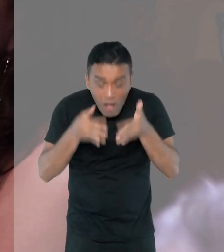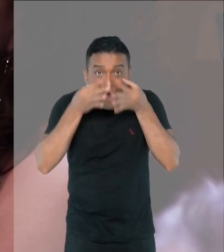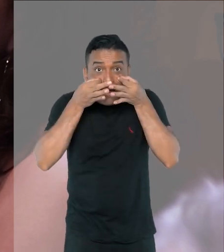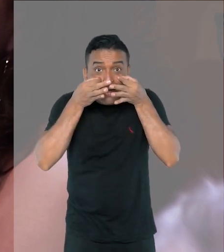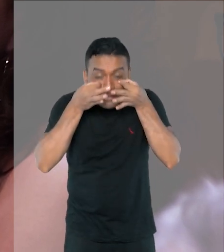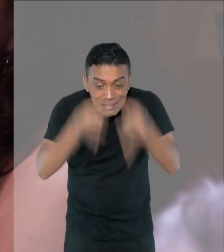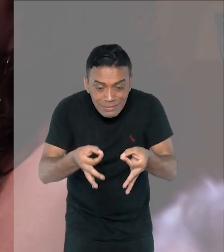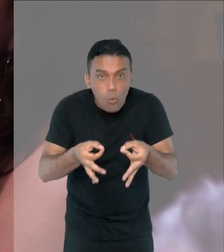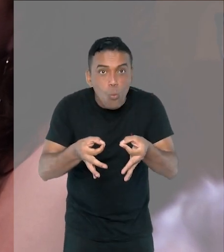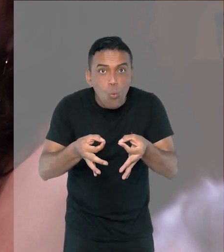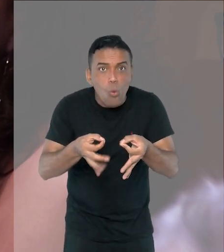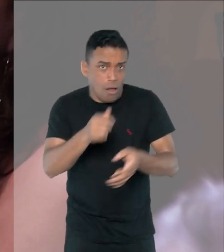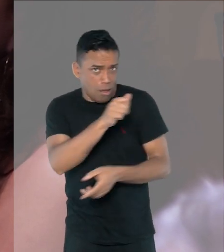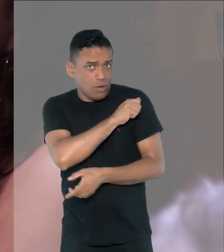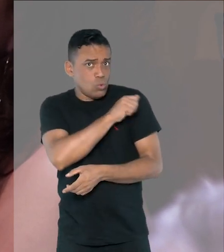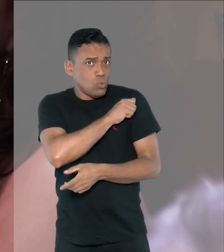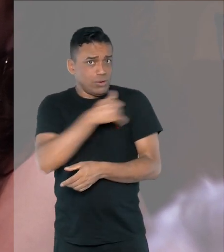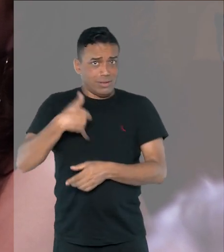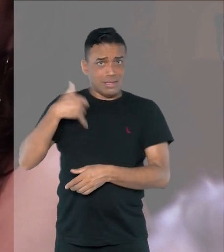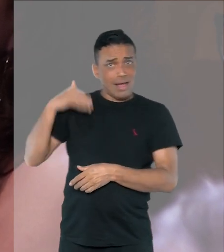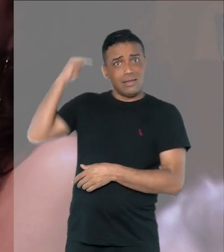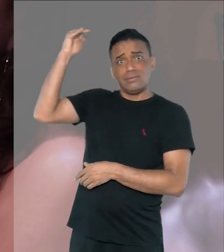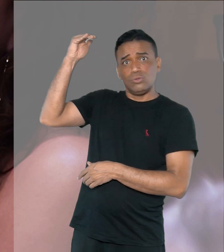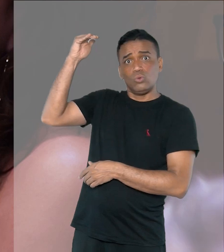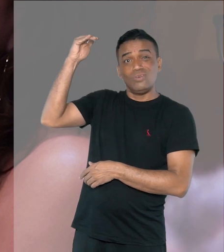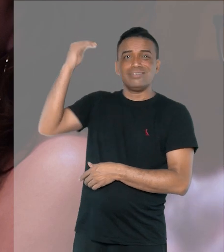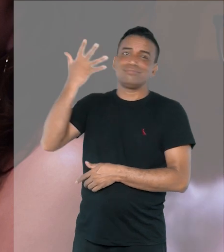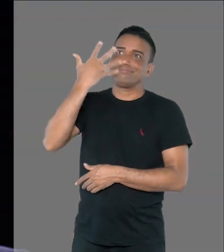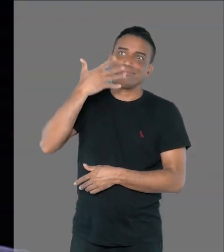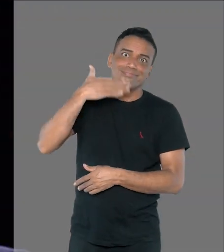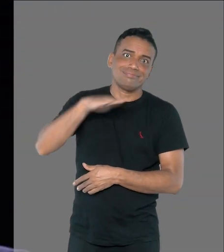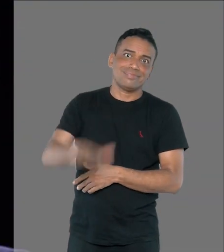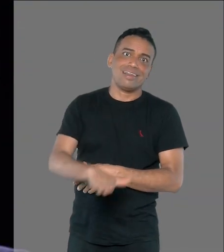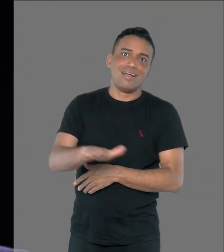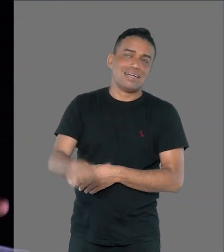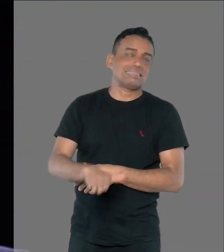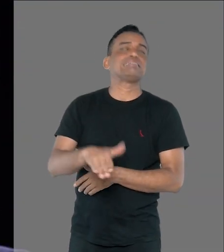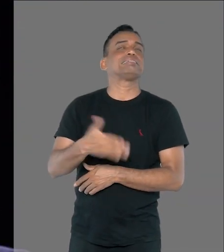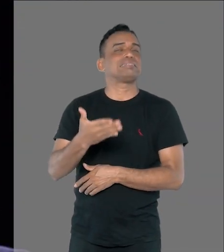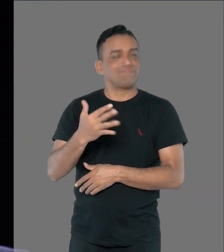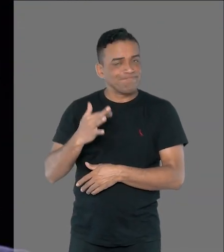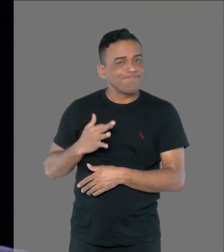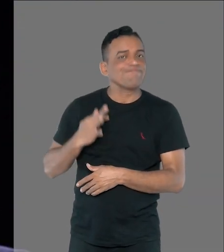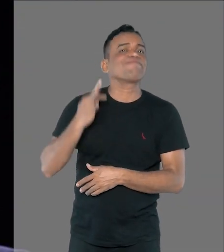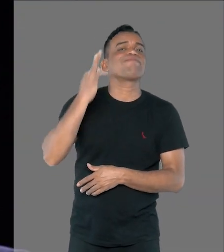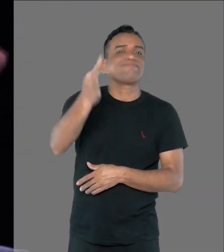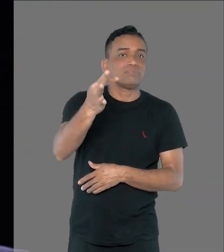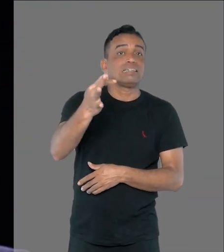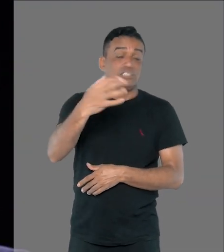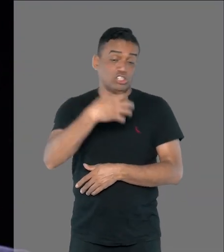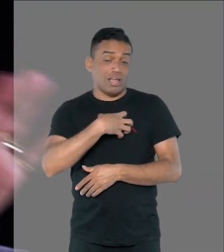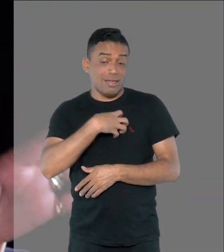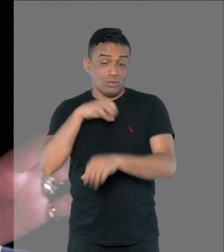atenção, né? E estou falando de alunos em idade adulta. Então, crianças, eu acho que nós estamos caminhando aí para formas de